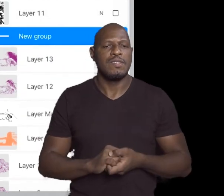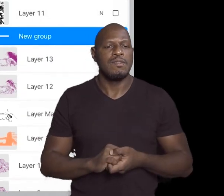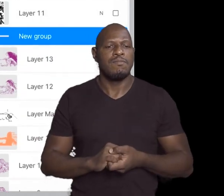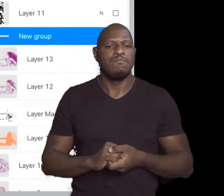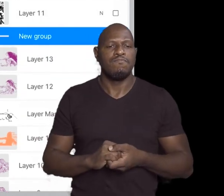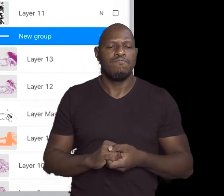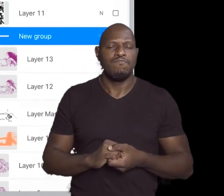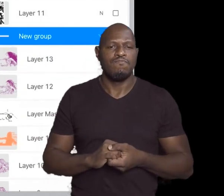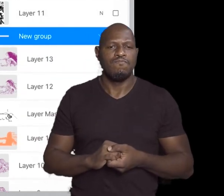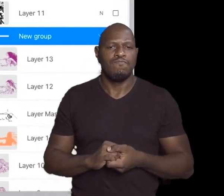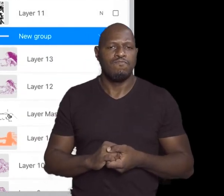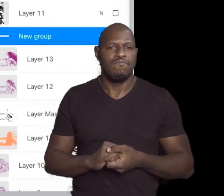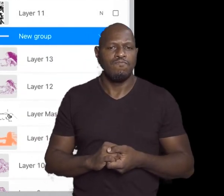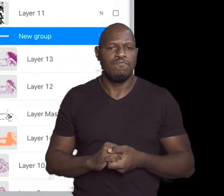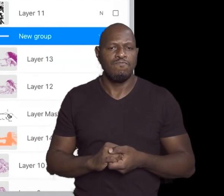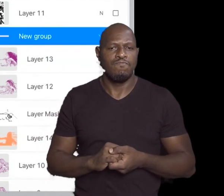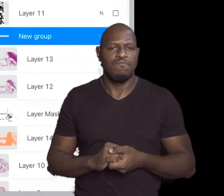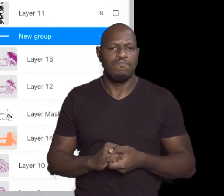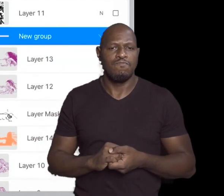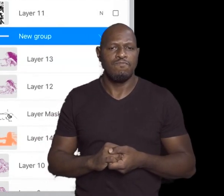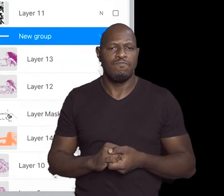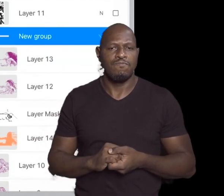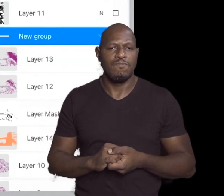E aí...